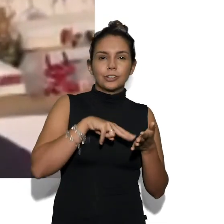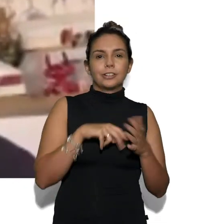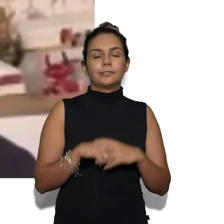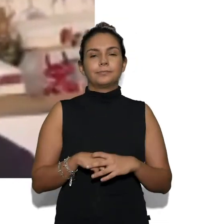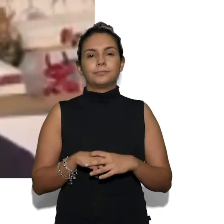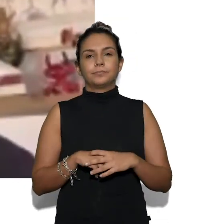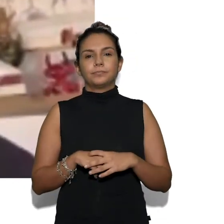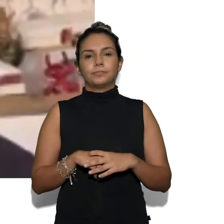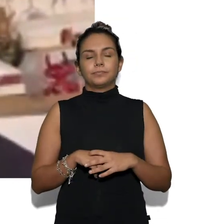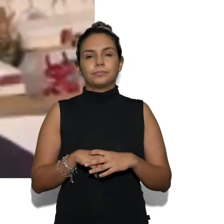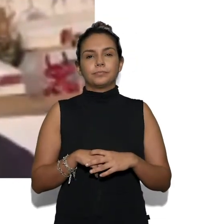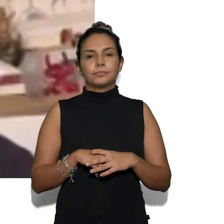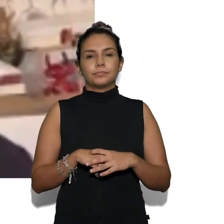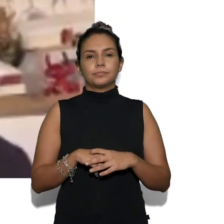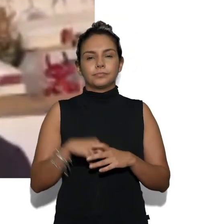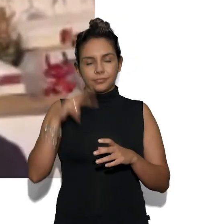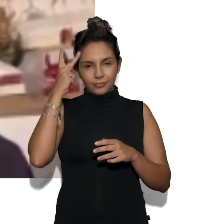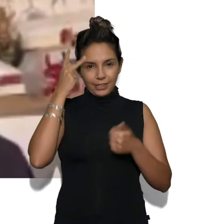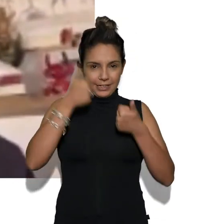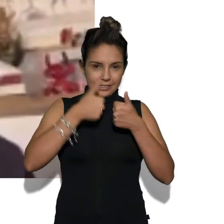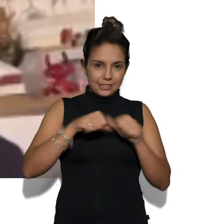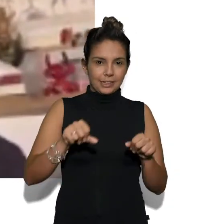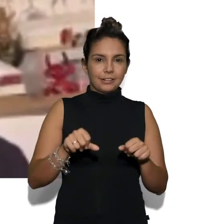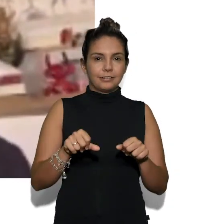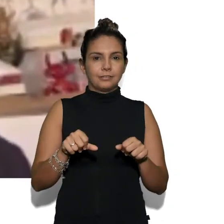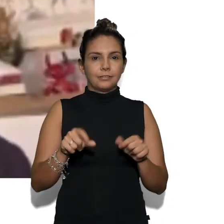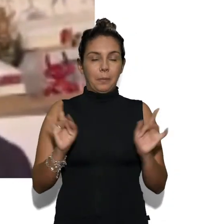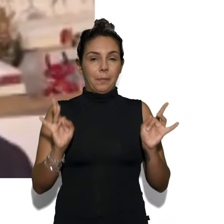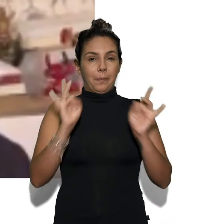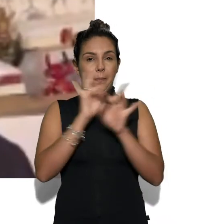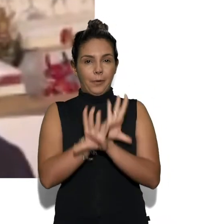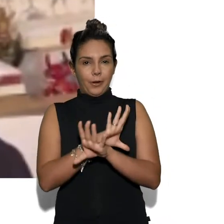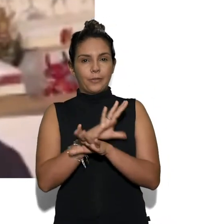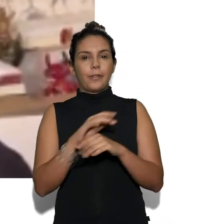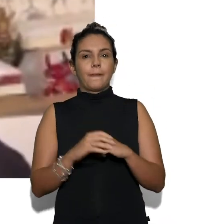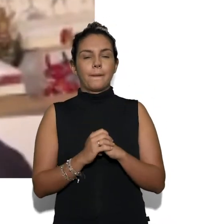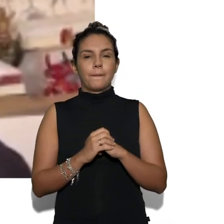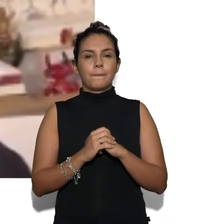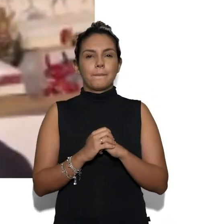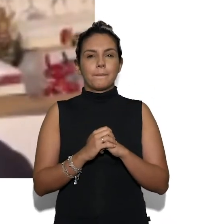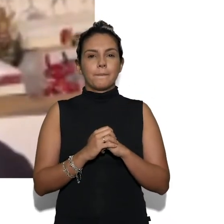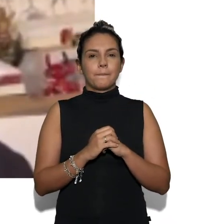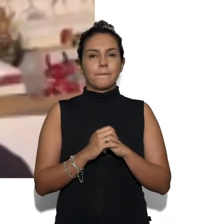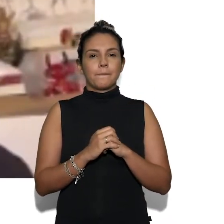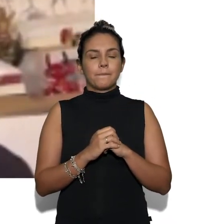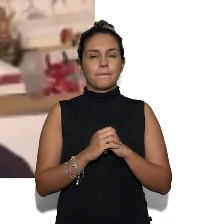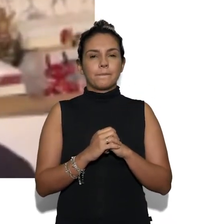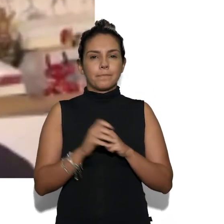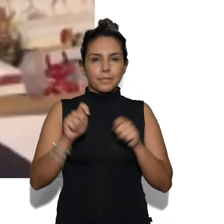fazer leituras bastantes para estar minimamente pacificado quando